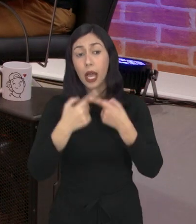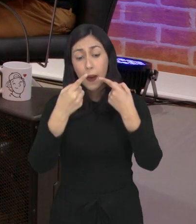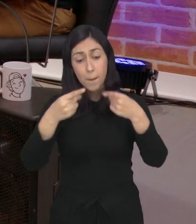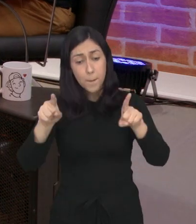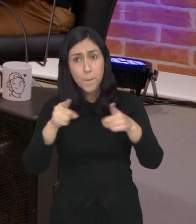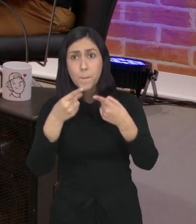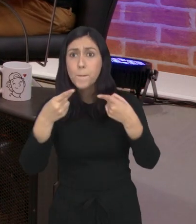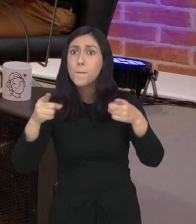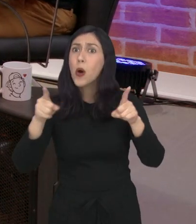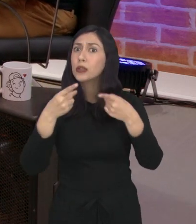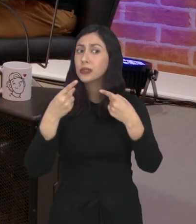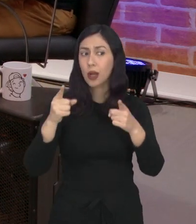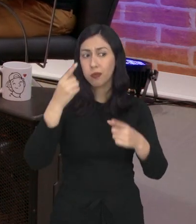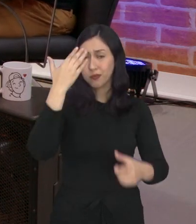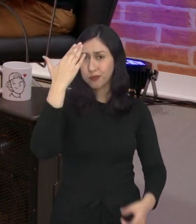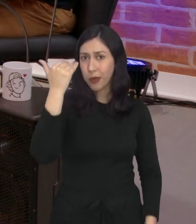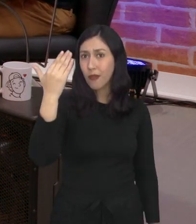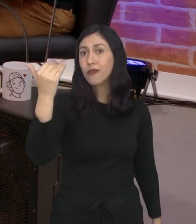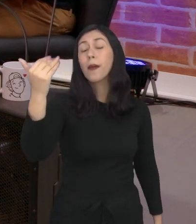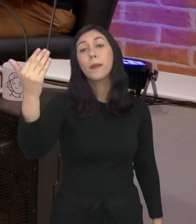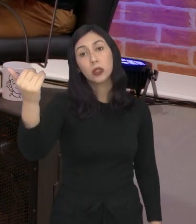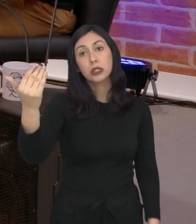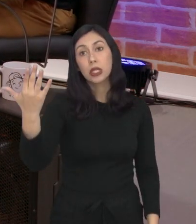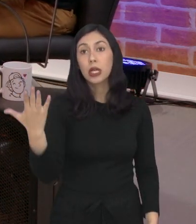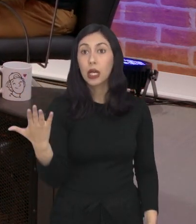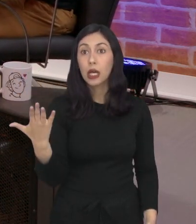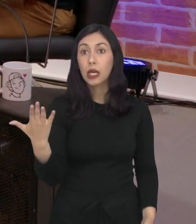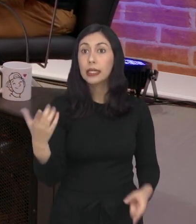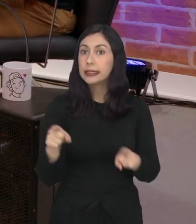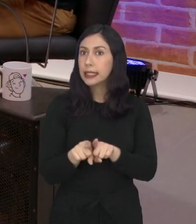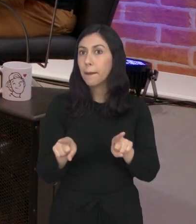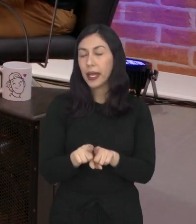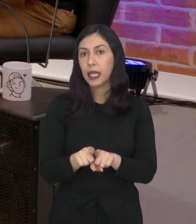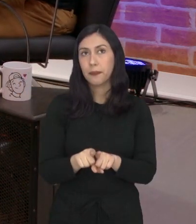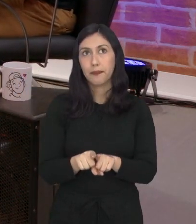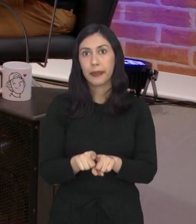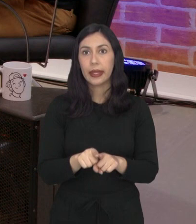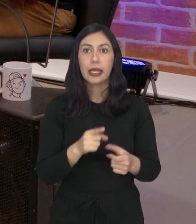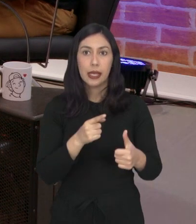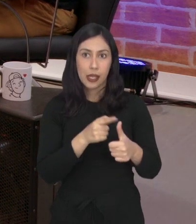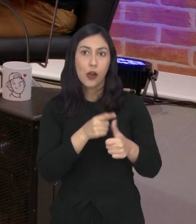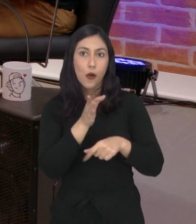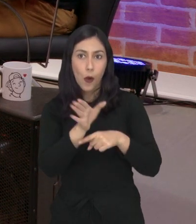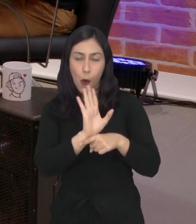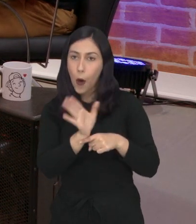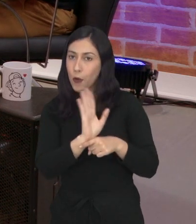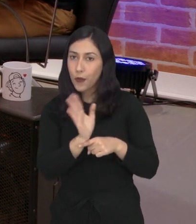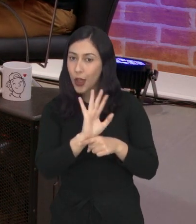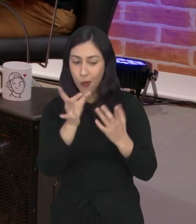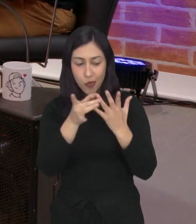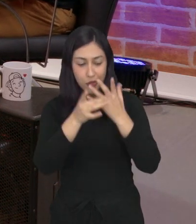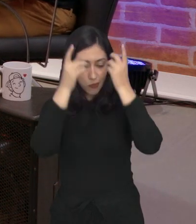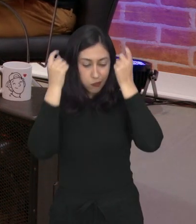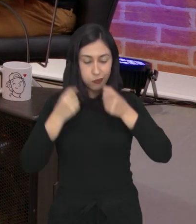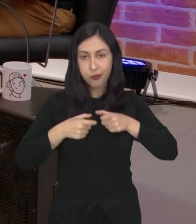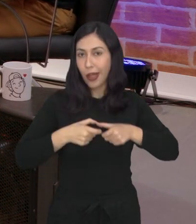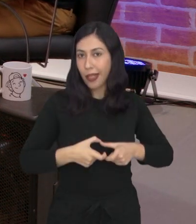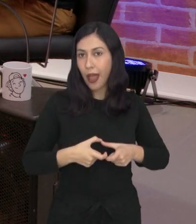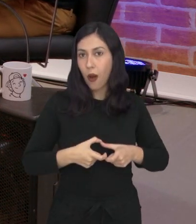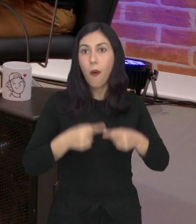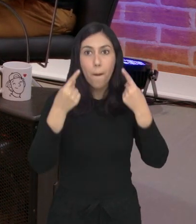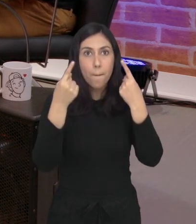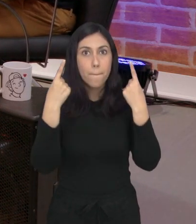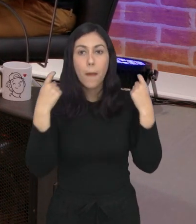Compõe a história de um jeito. Se você pegar Senhor dos Anéis, se você colocar qualquer batida do Senhor dos Anéis, quem gosta, reconhece. Se você pegar, por exemplo, a